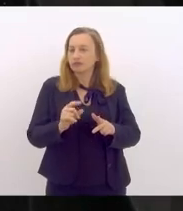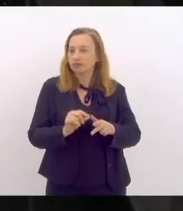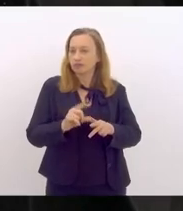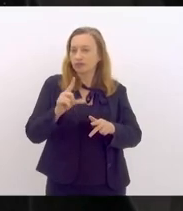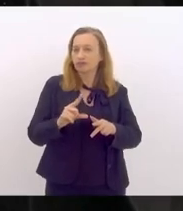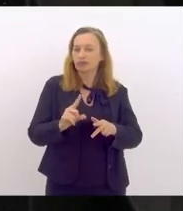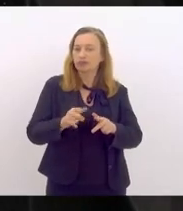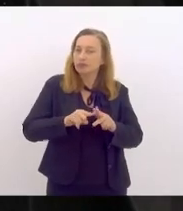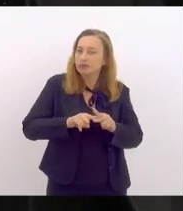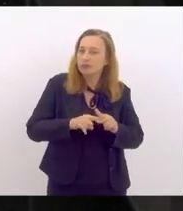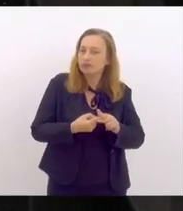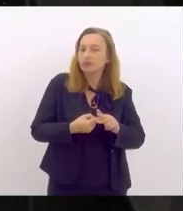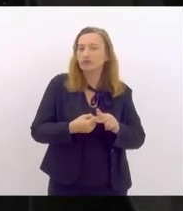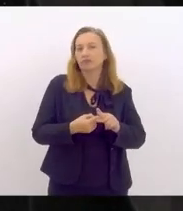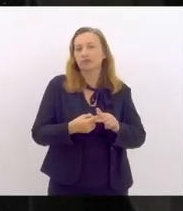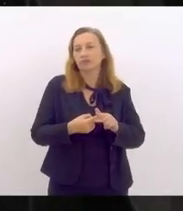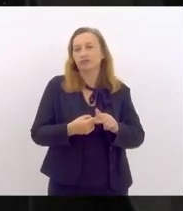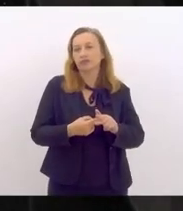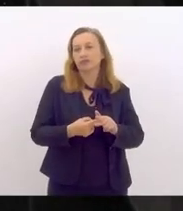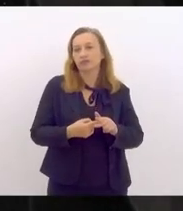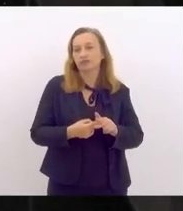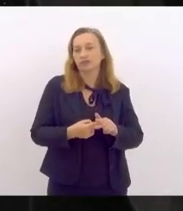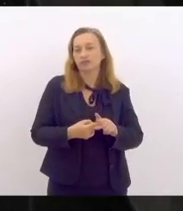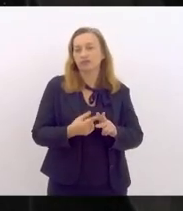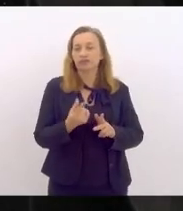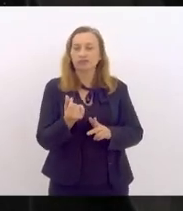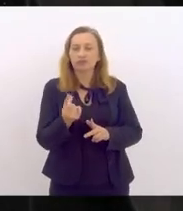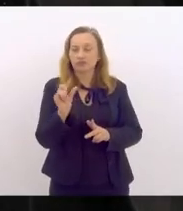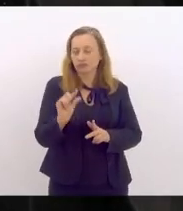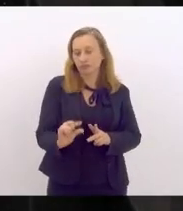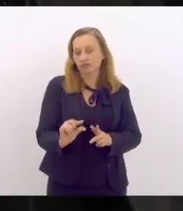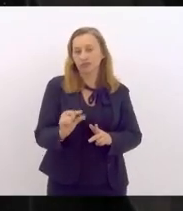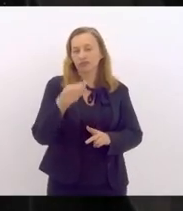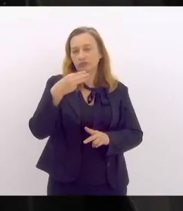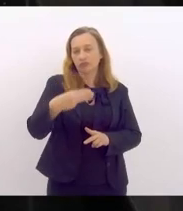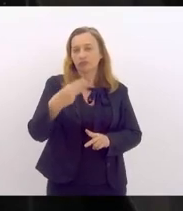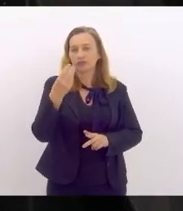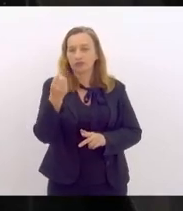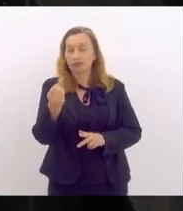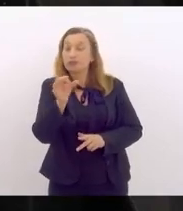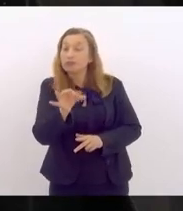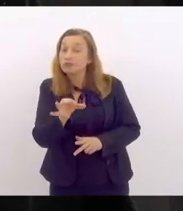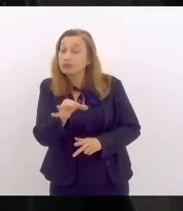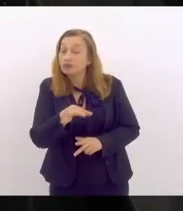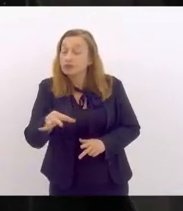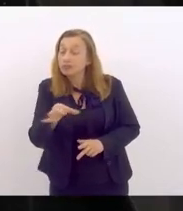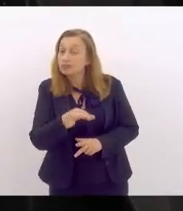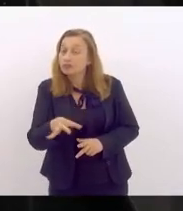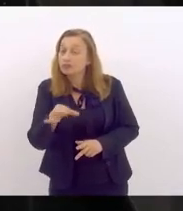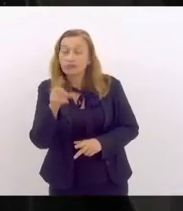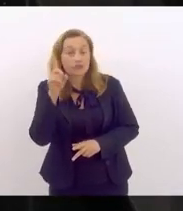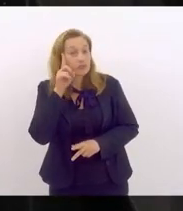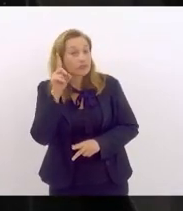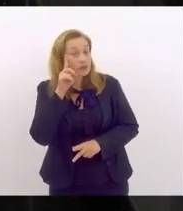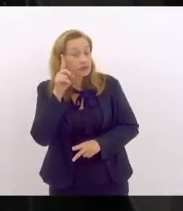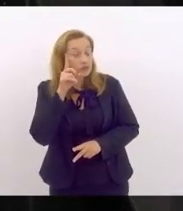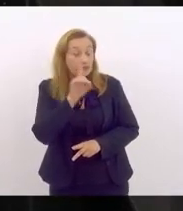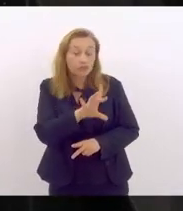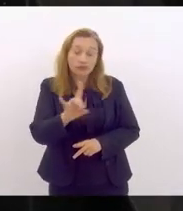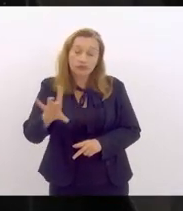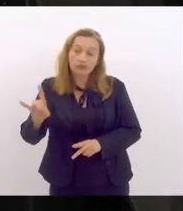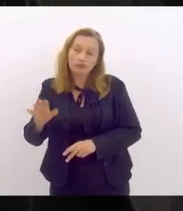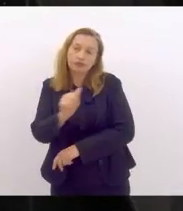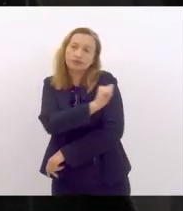uma recomposição desses ínfimos valores 36 centavos dia por aluno